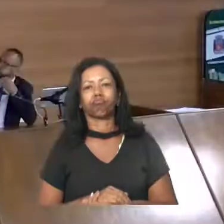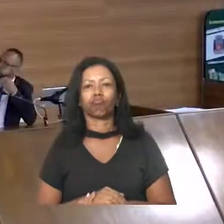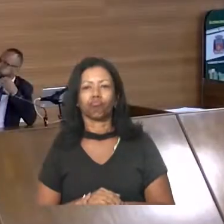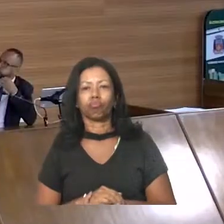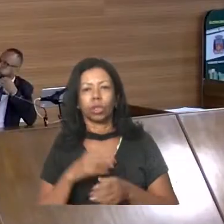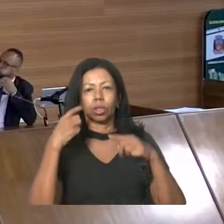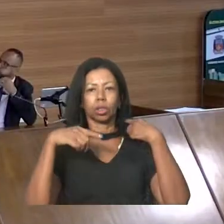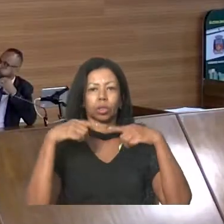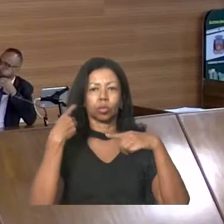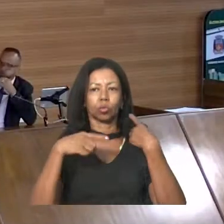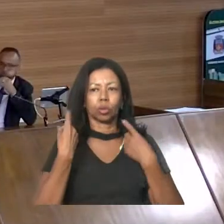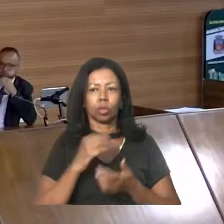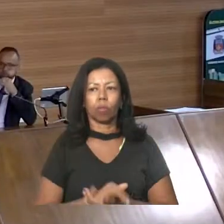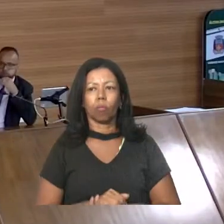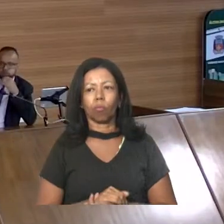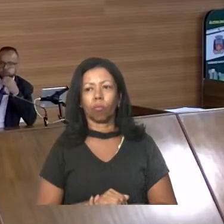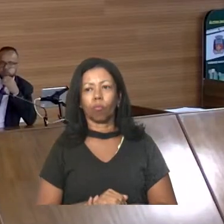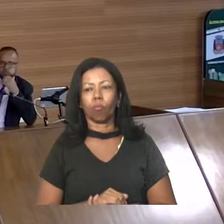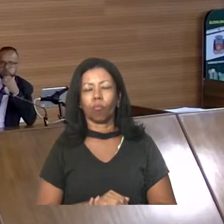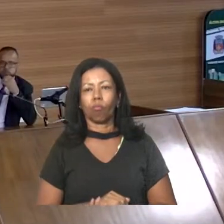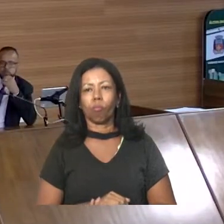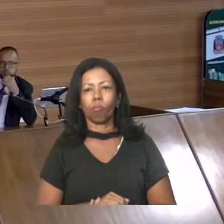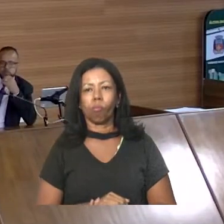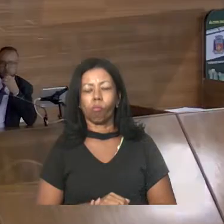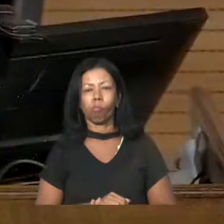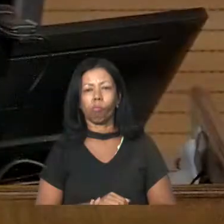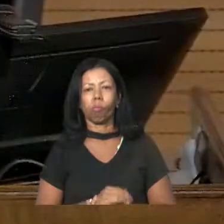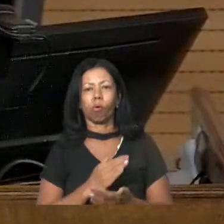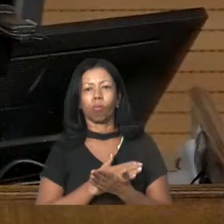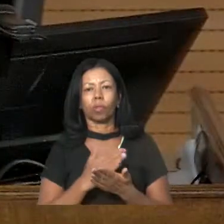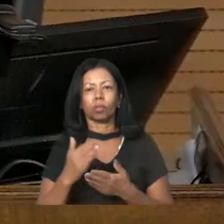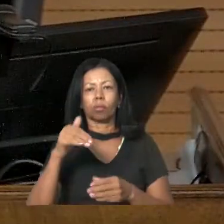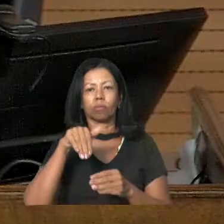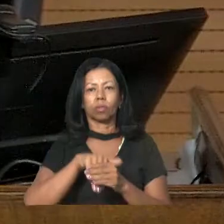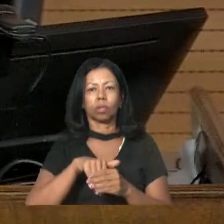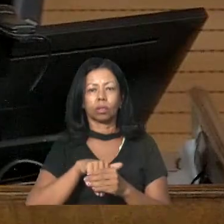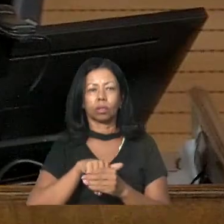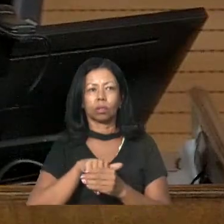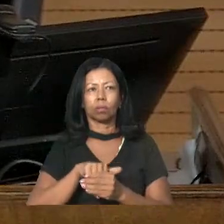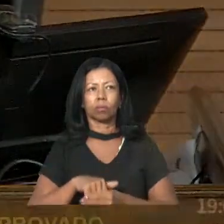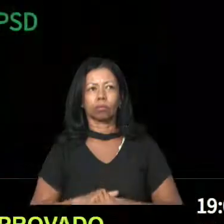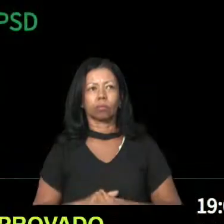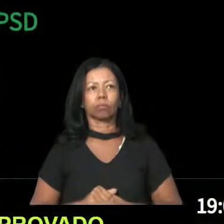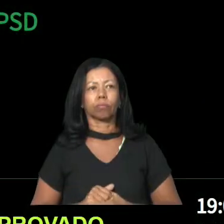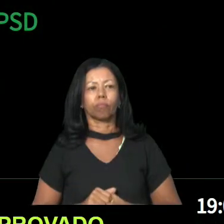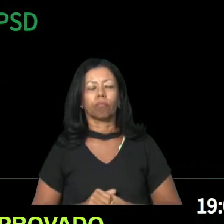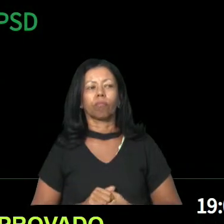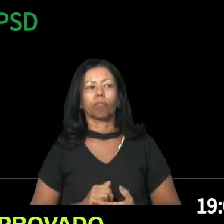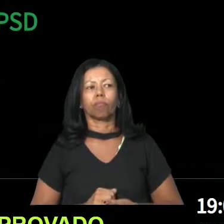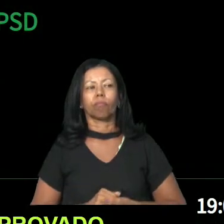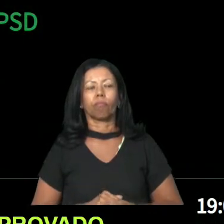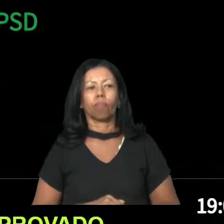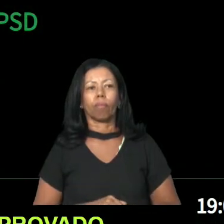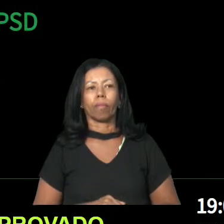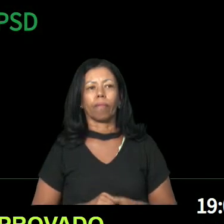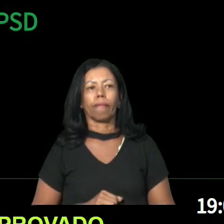Em discussão, o parecer. Está aberta a votação, senhores vereadores.